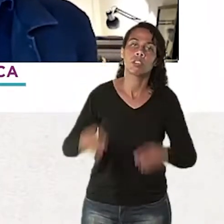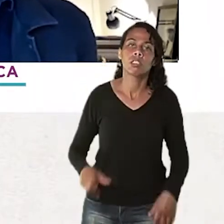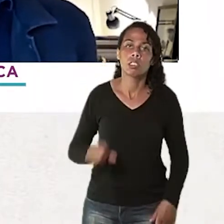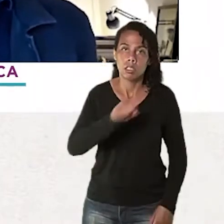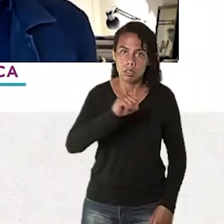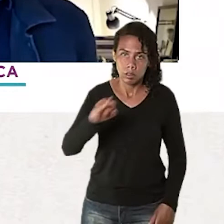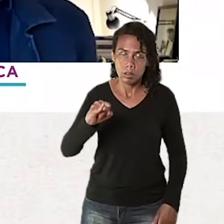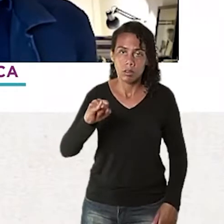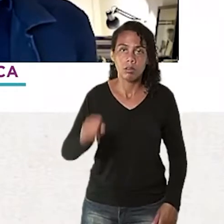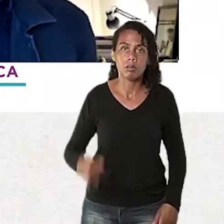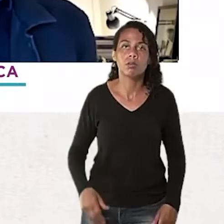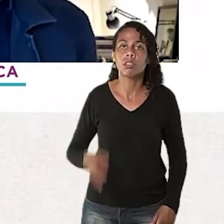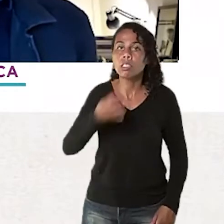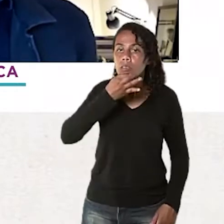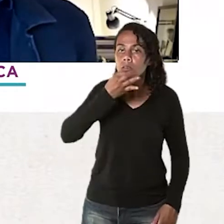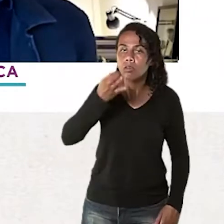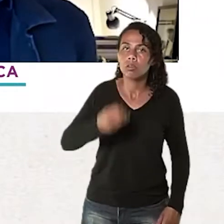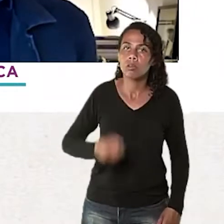você